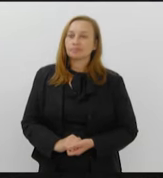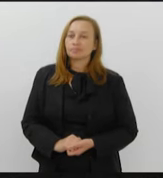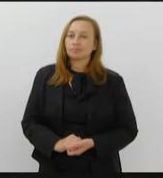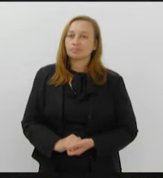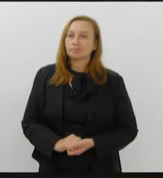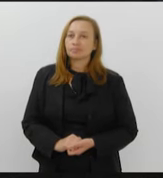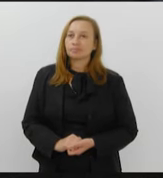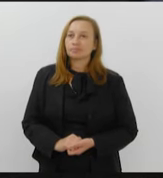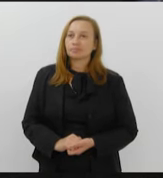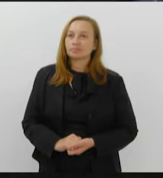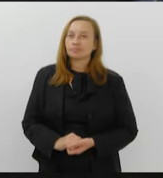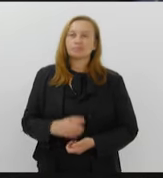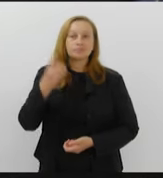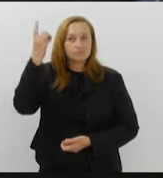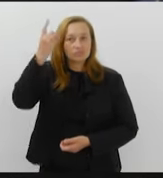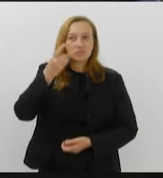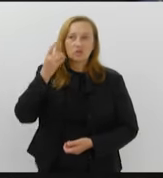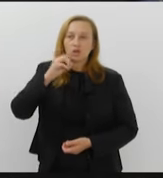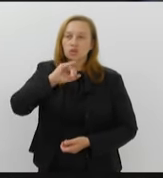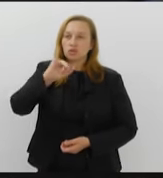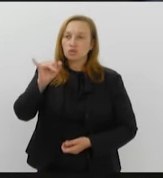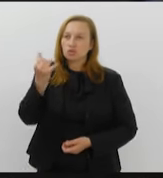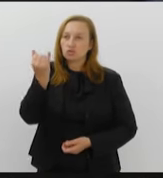Nosso nobre deputado Júlio Rocha.